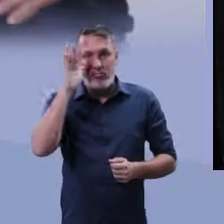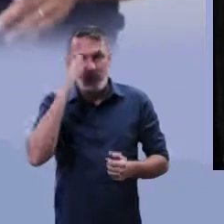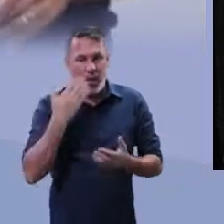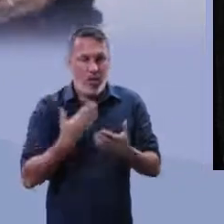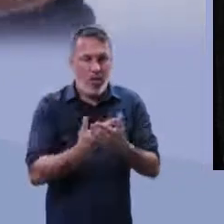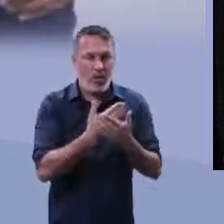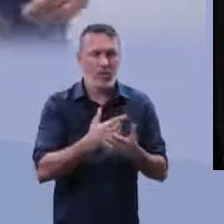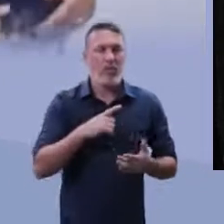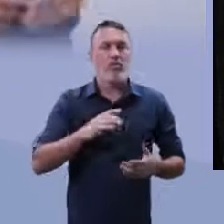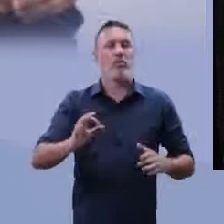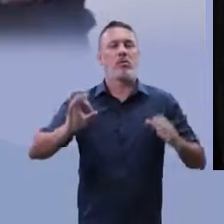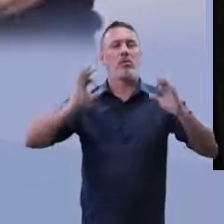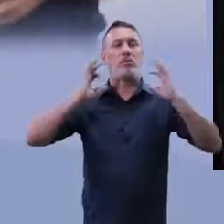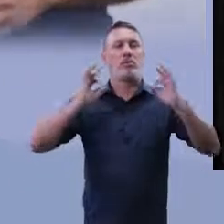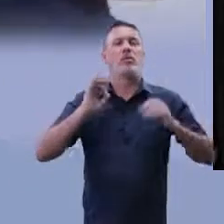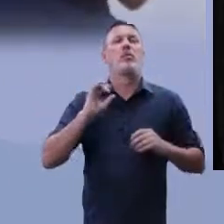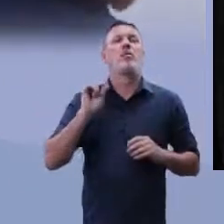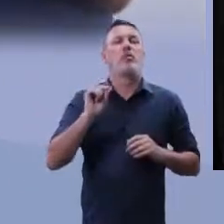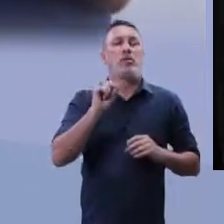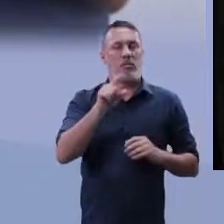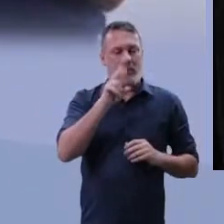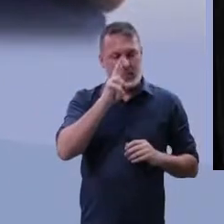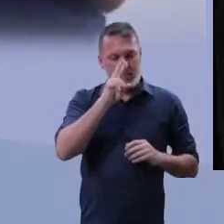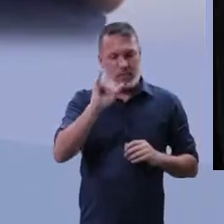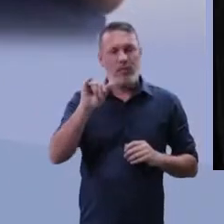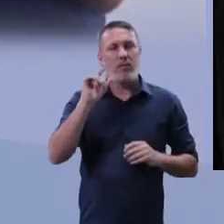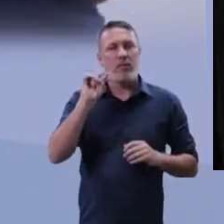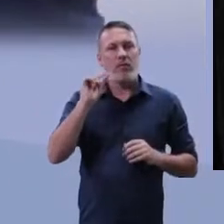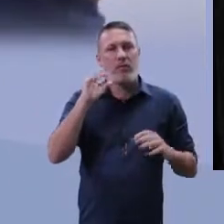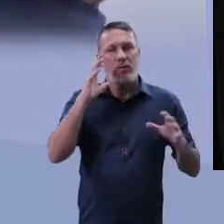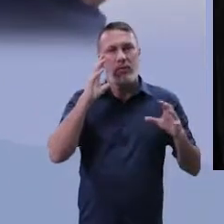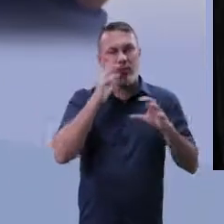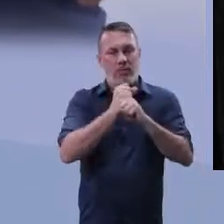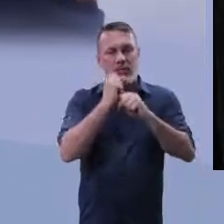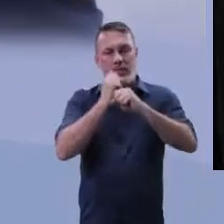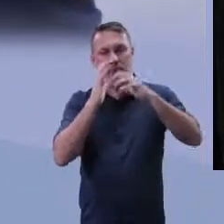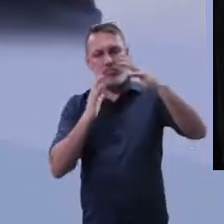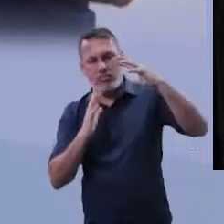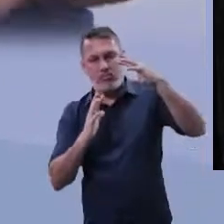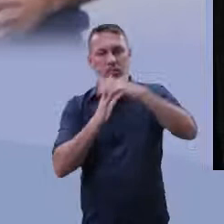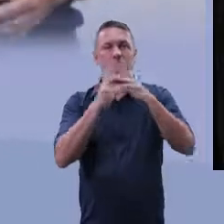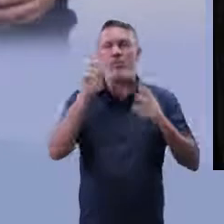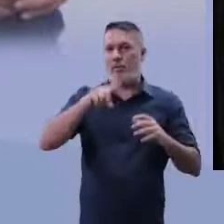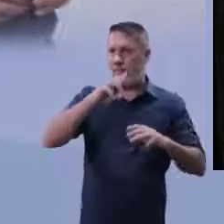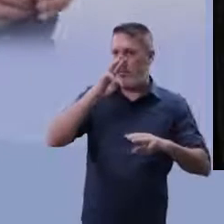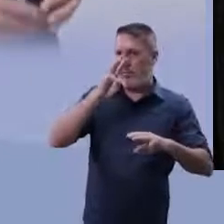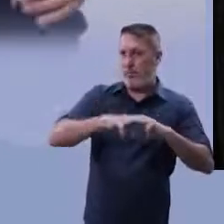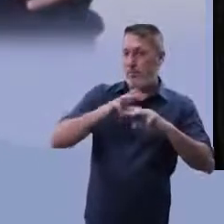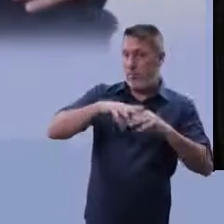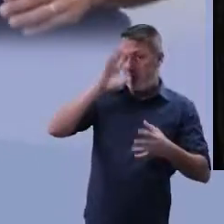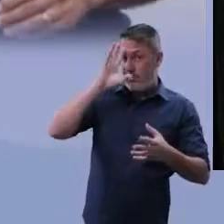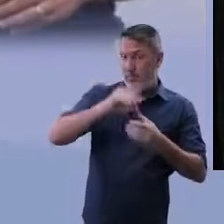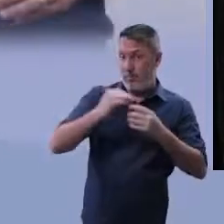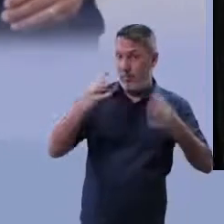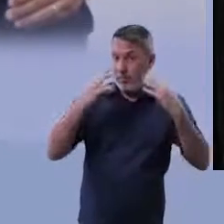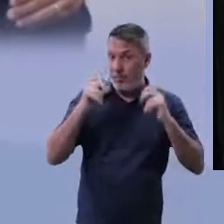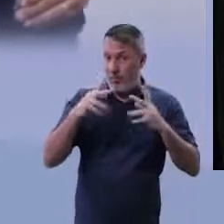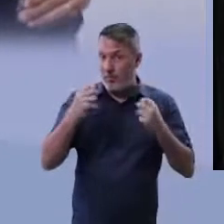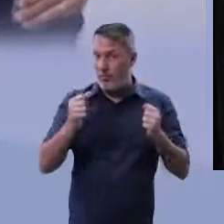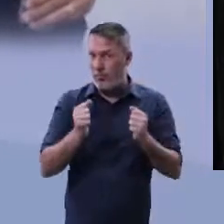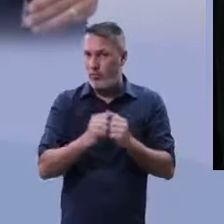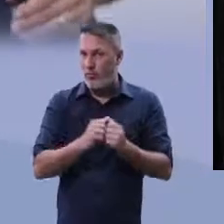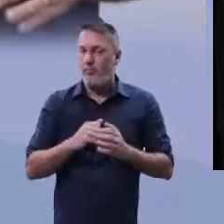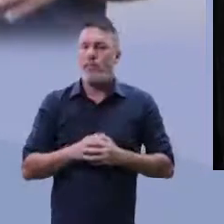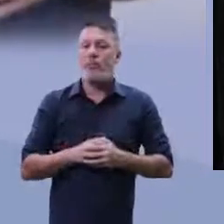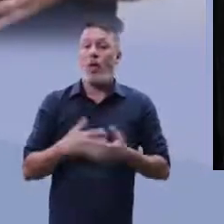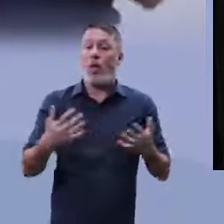Vem comigo, assista as nossas aulas, que eu tenho certeza que a sua maior nota vai ser na prova de matemática. Pegou a visão, meu